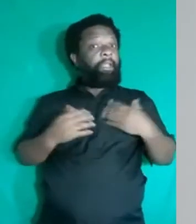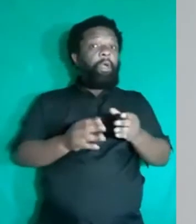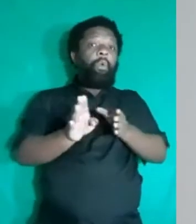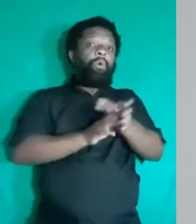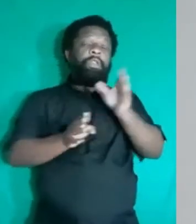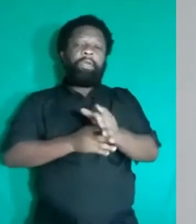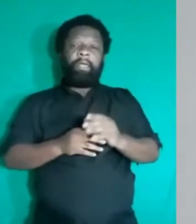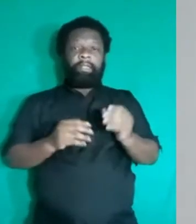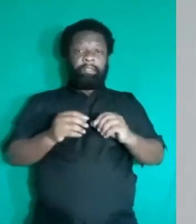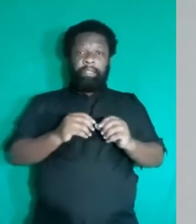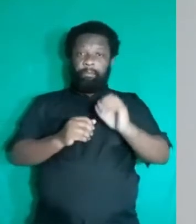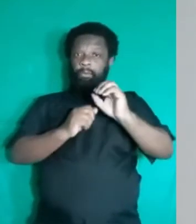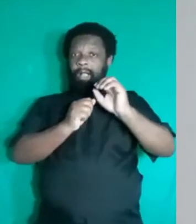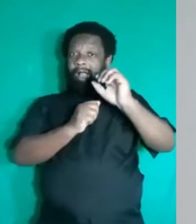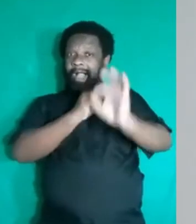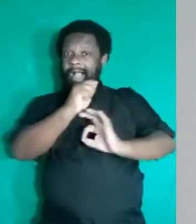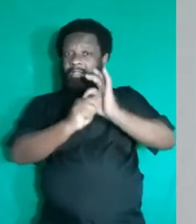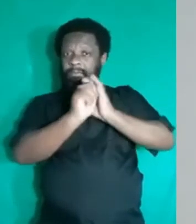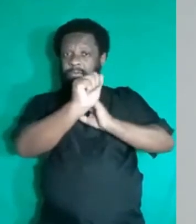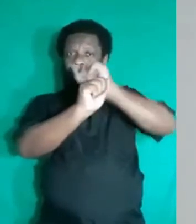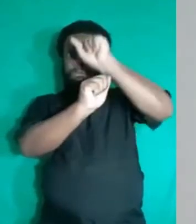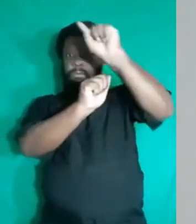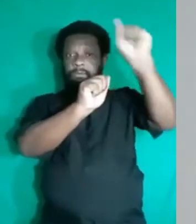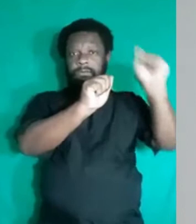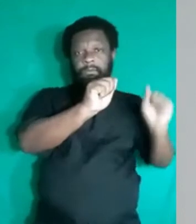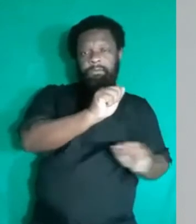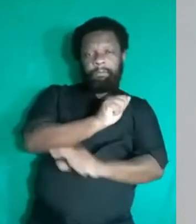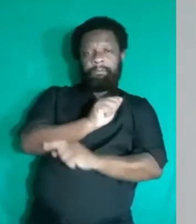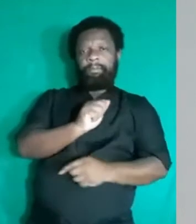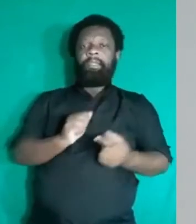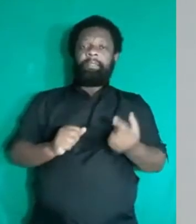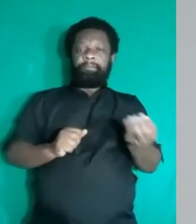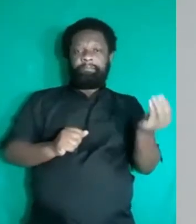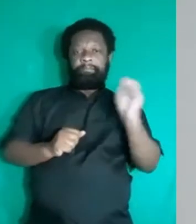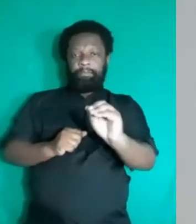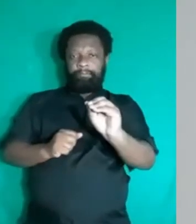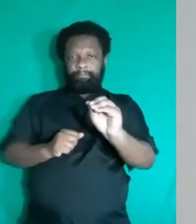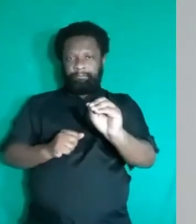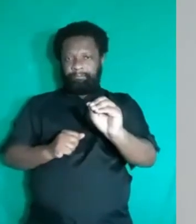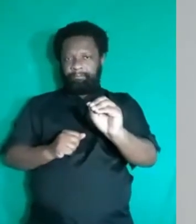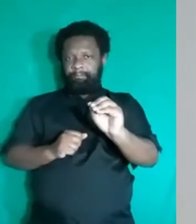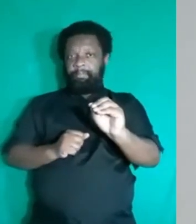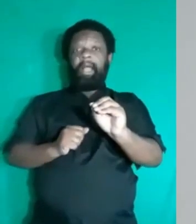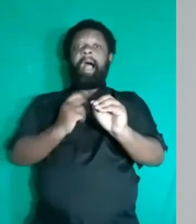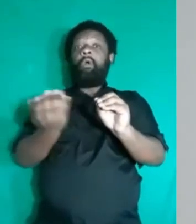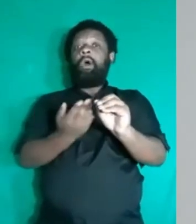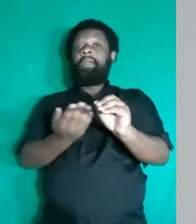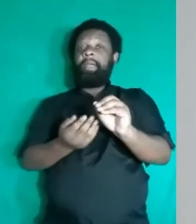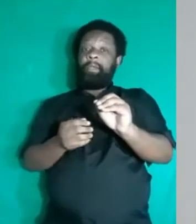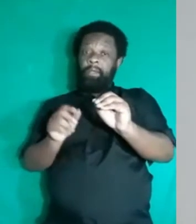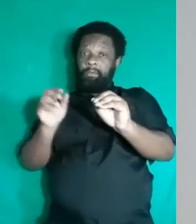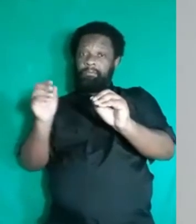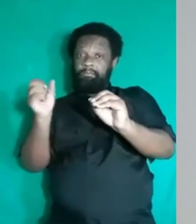construir a estrutura certa para esses ácidos. Então é a dica que eu dou. Coloquem os 4 átomos em volta dele. Então vamos analisar. Coloquei o fósforo